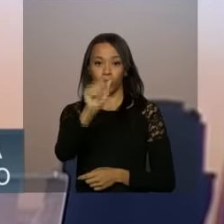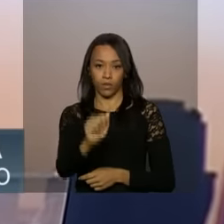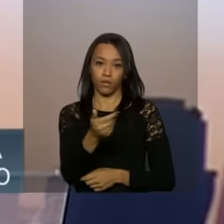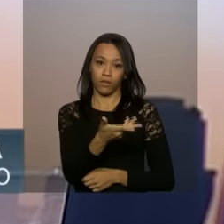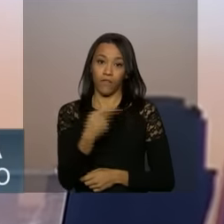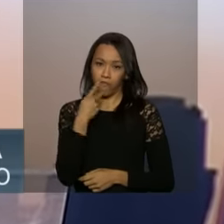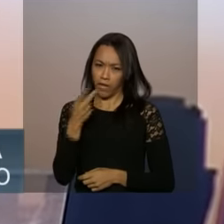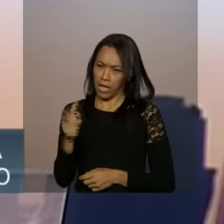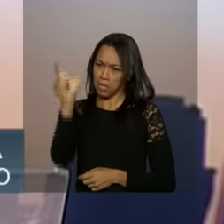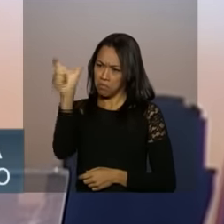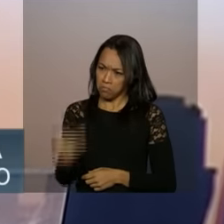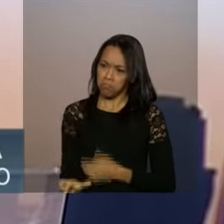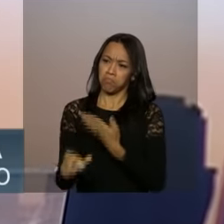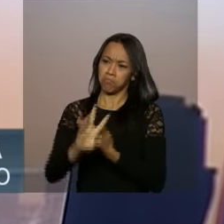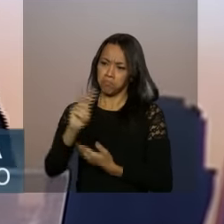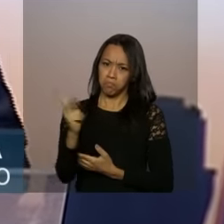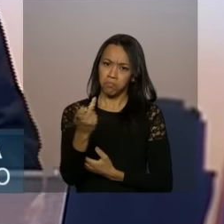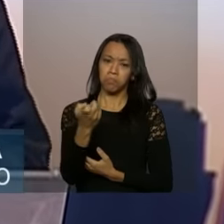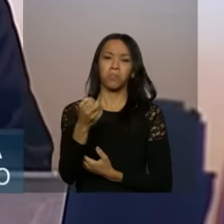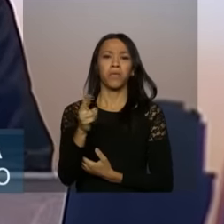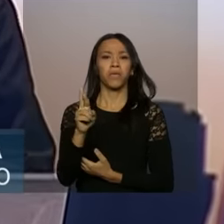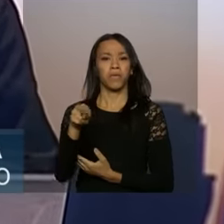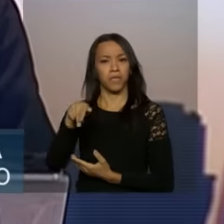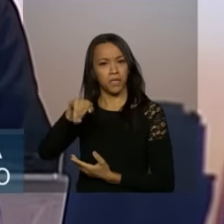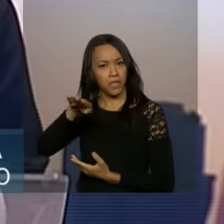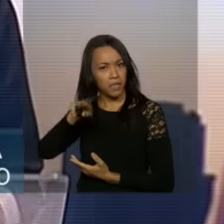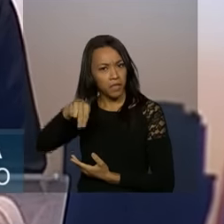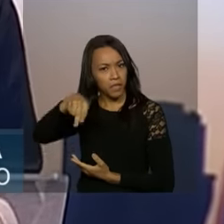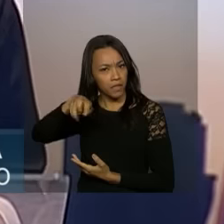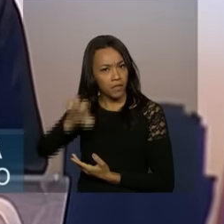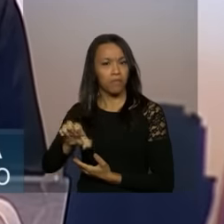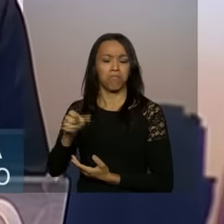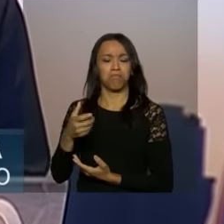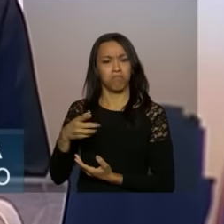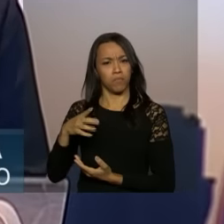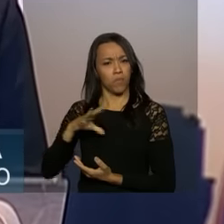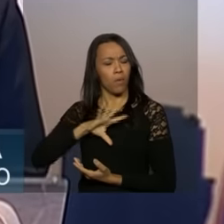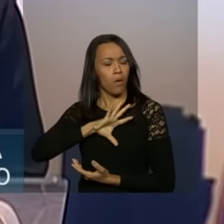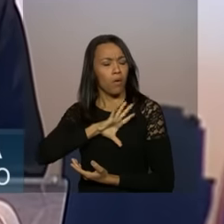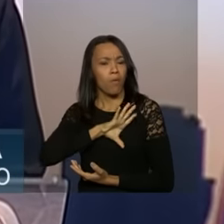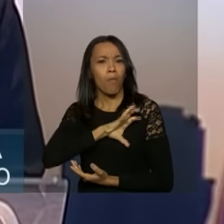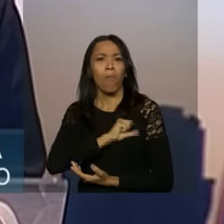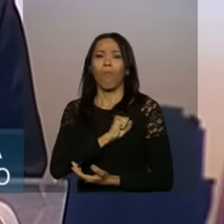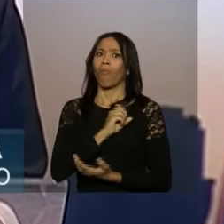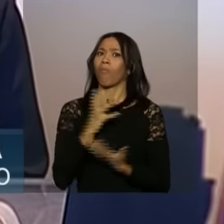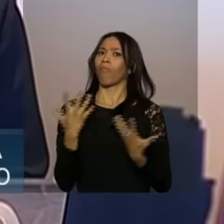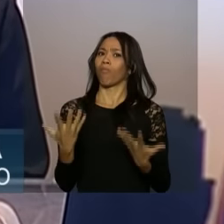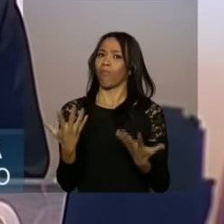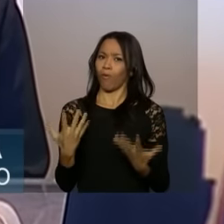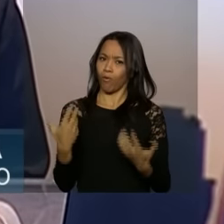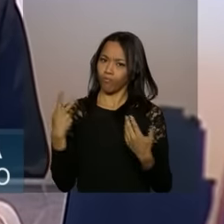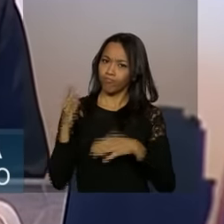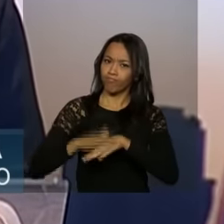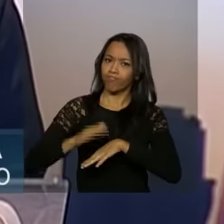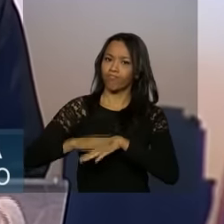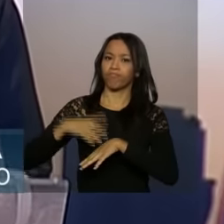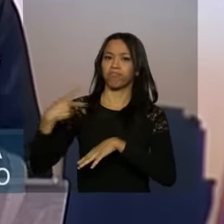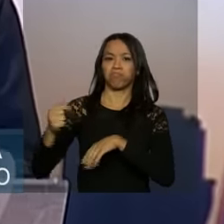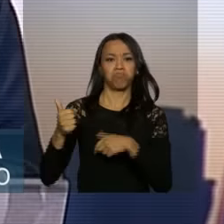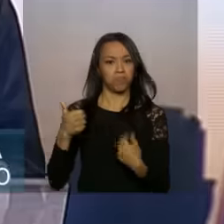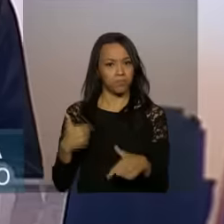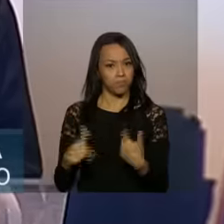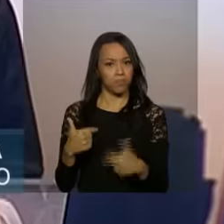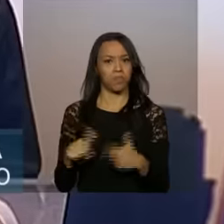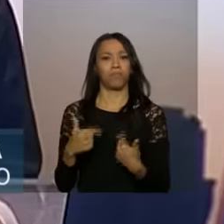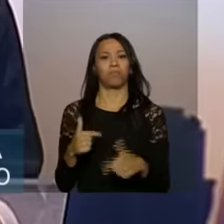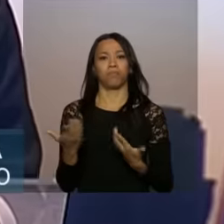uma energia que só a paixão e o amor por uma atividade